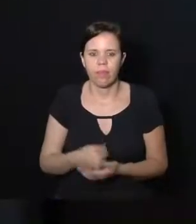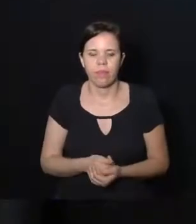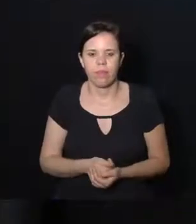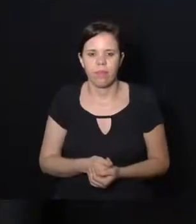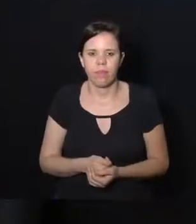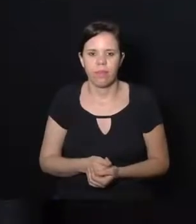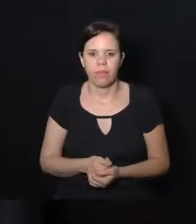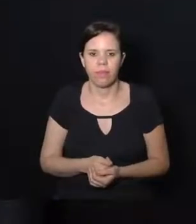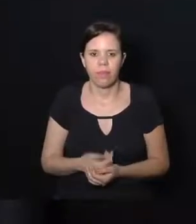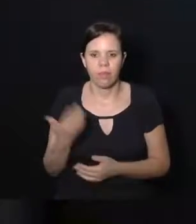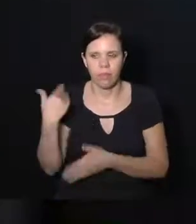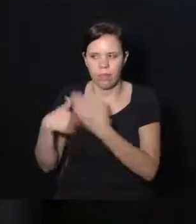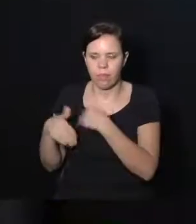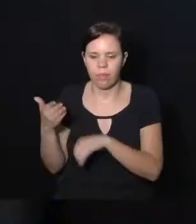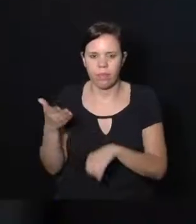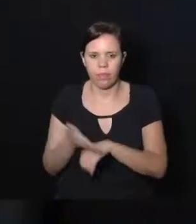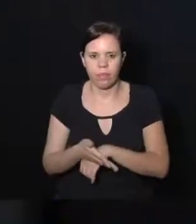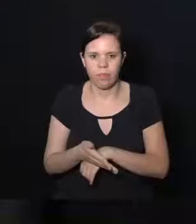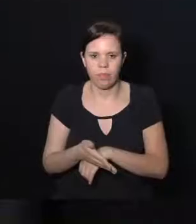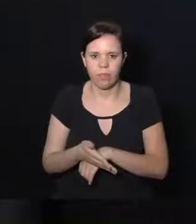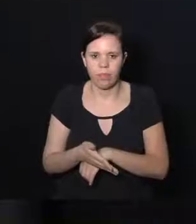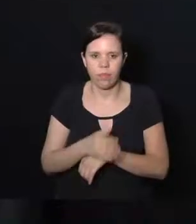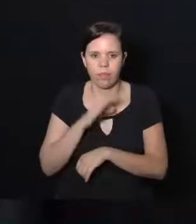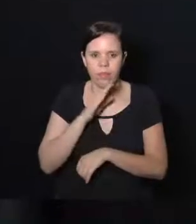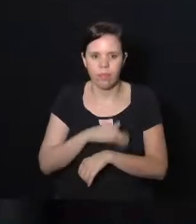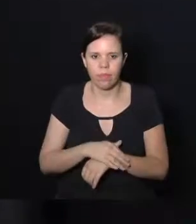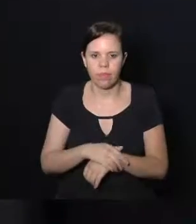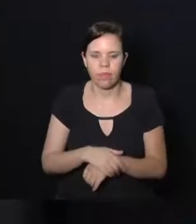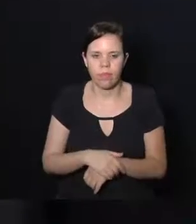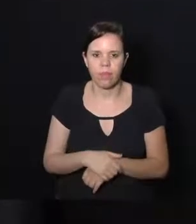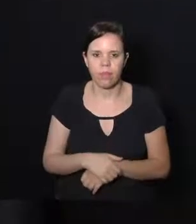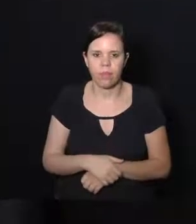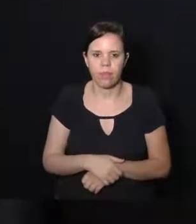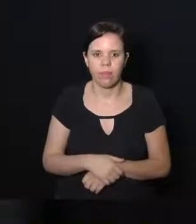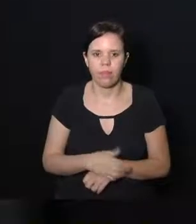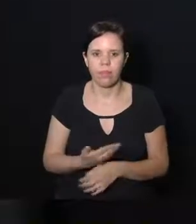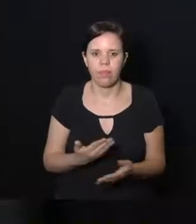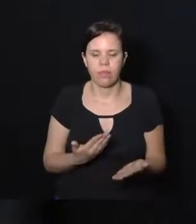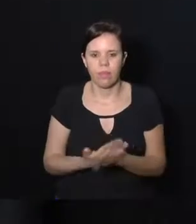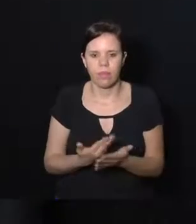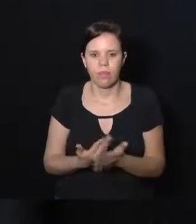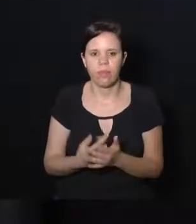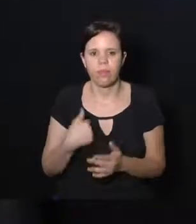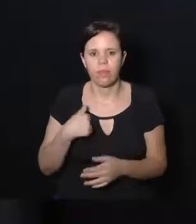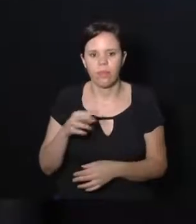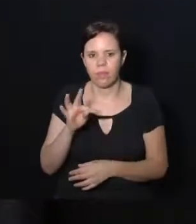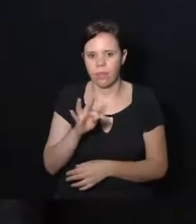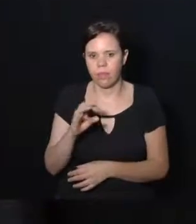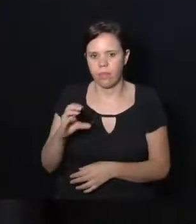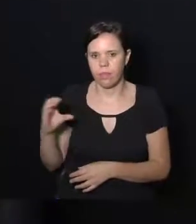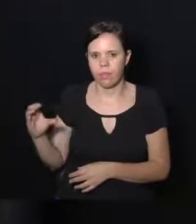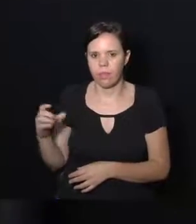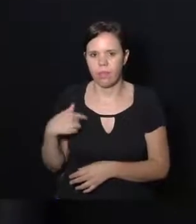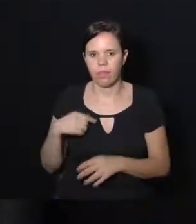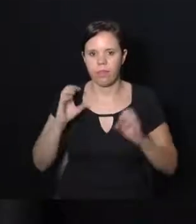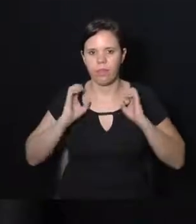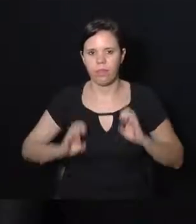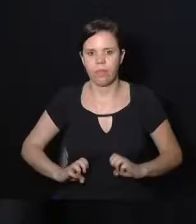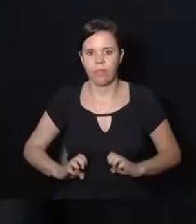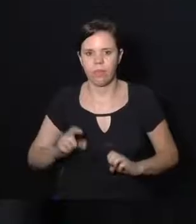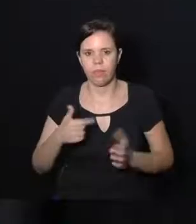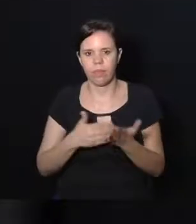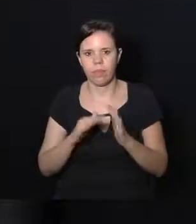edição passada eu visitei, né, à tarde no Penhador Posto a nossa aula, e o meu TCC ele é sobre ética, que é nesse nosso